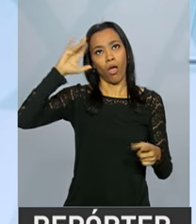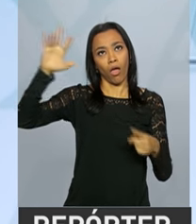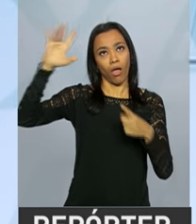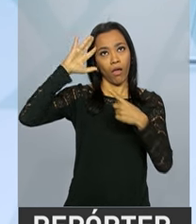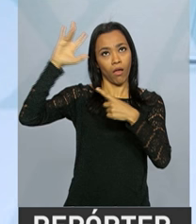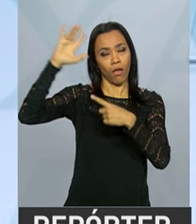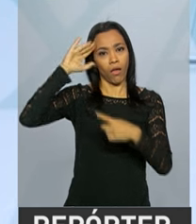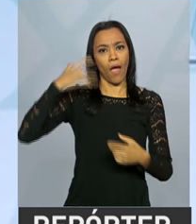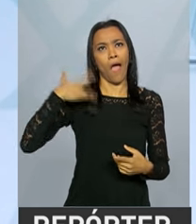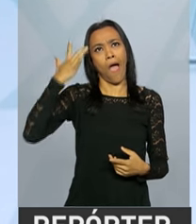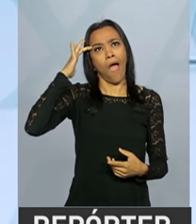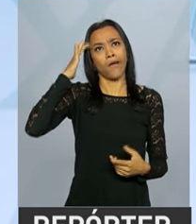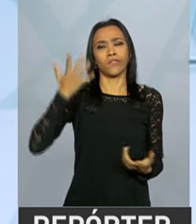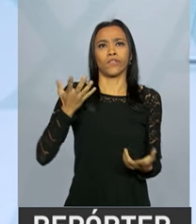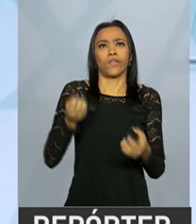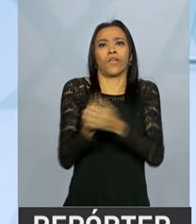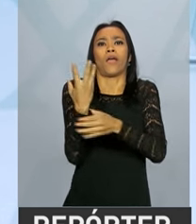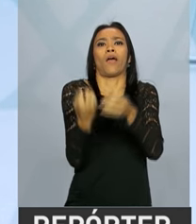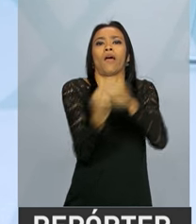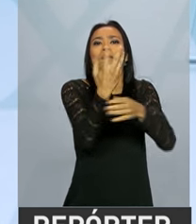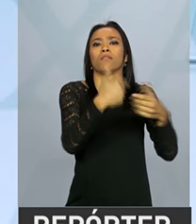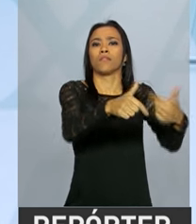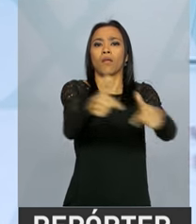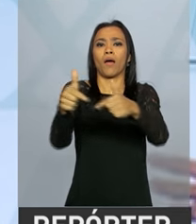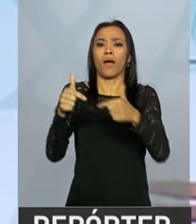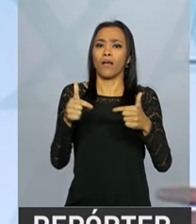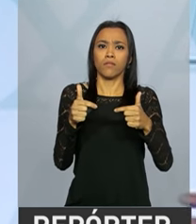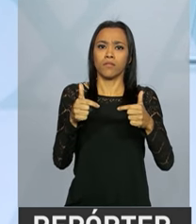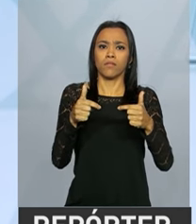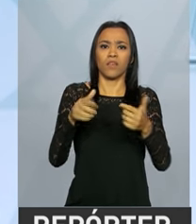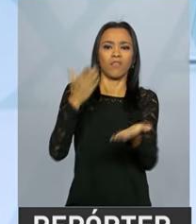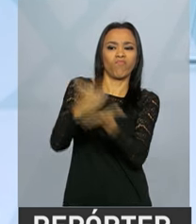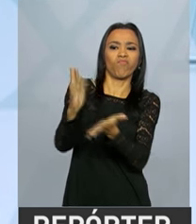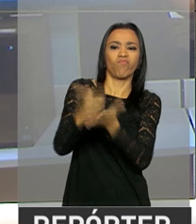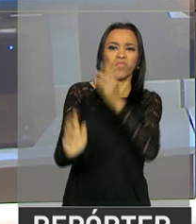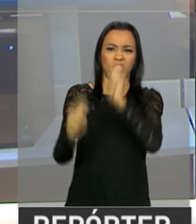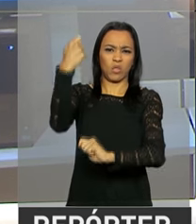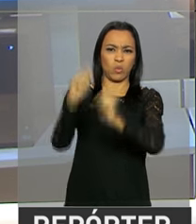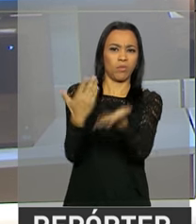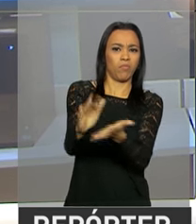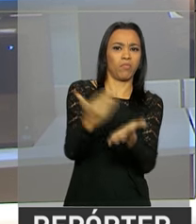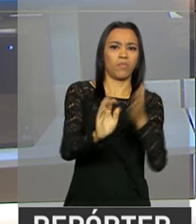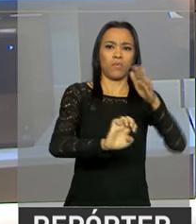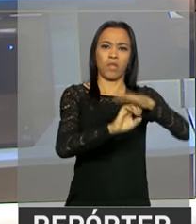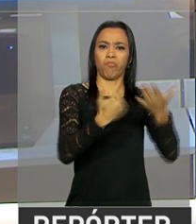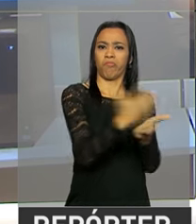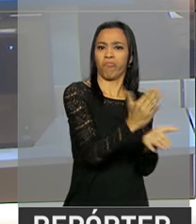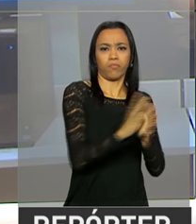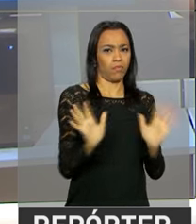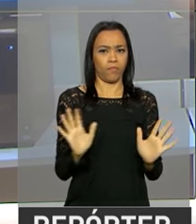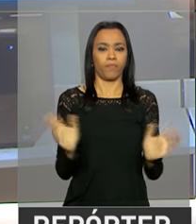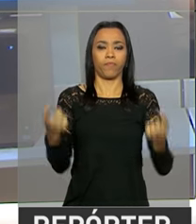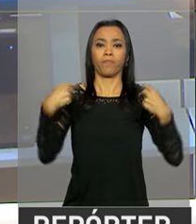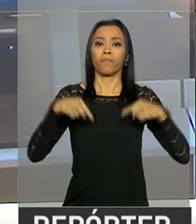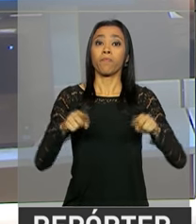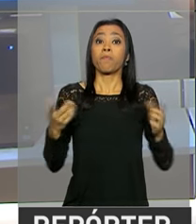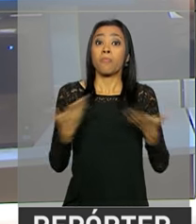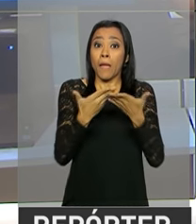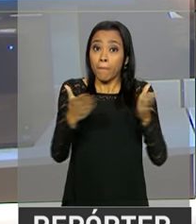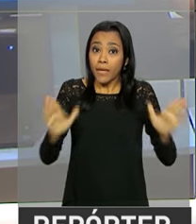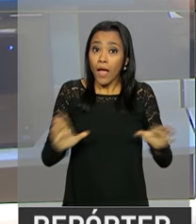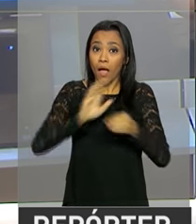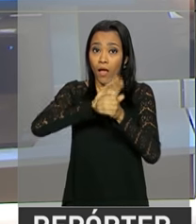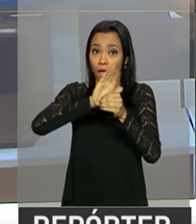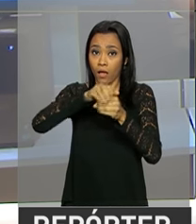achar que você pode criar empregos sem prestigiar os setores produtivos da Nação ampliar o abastecimento de água